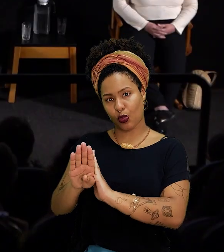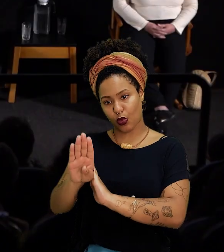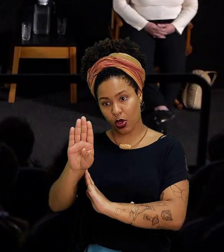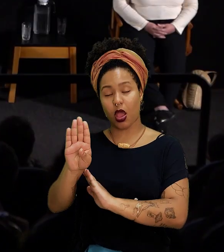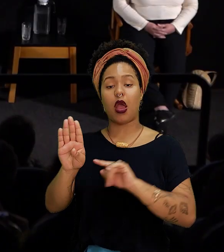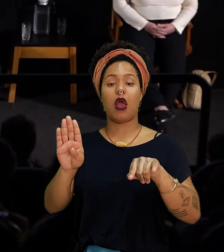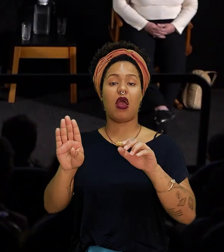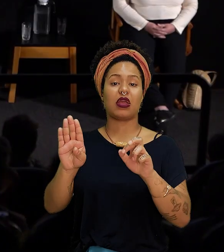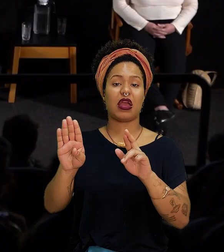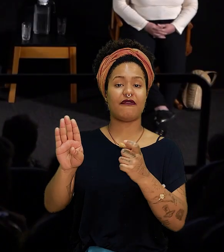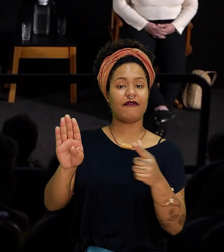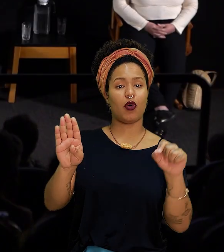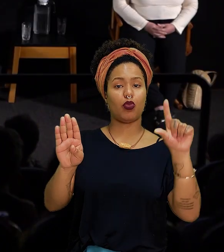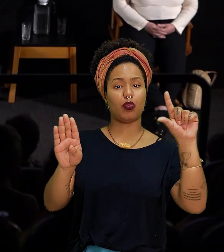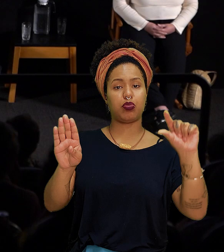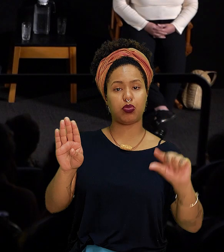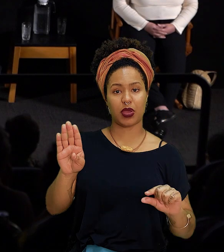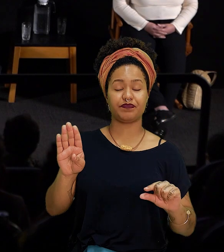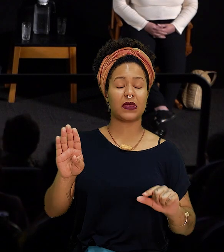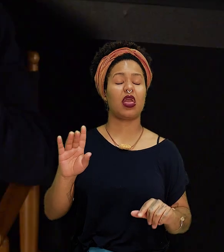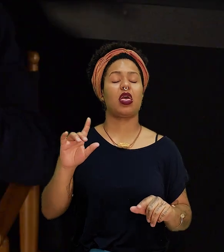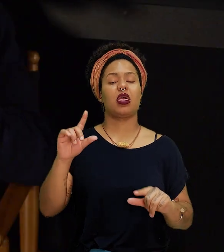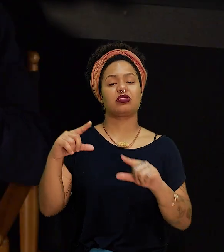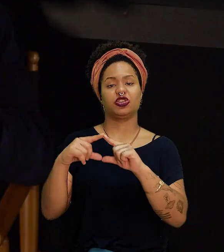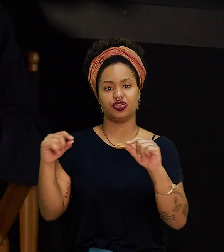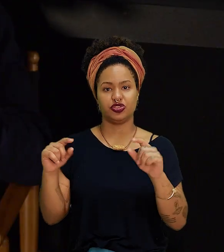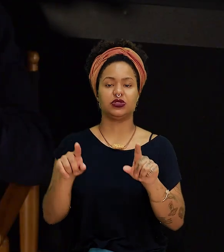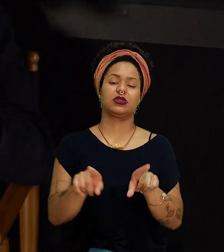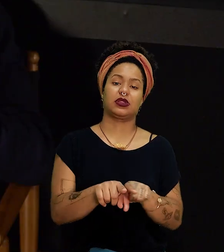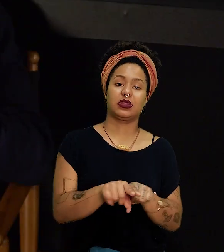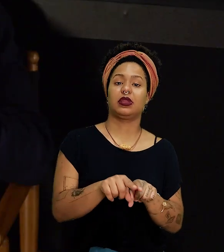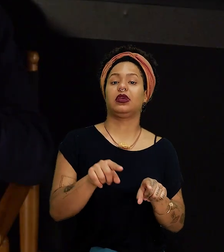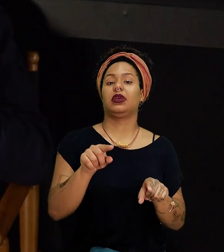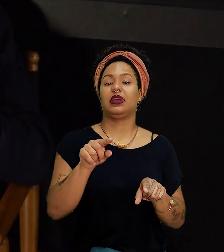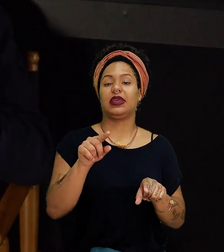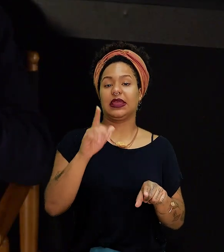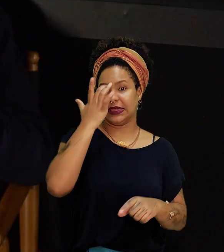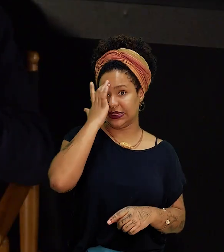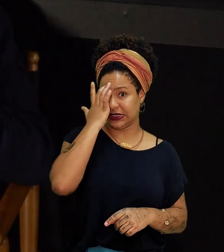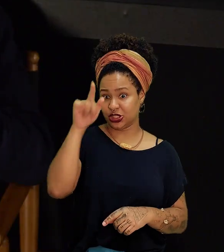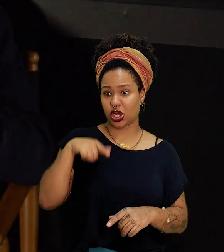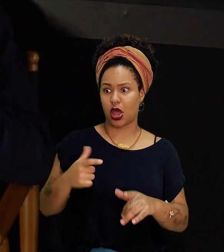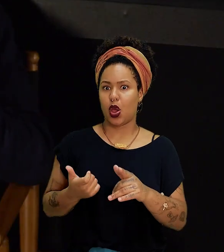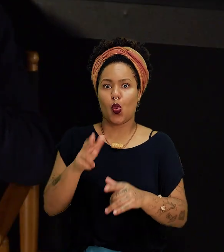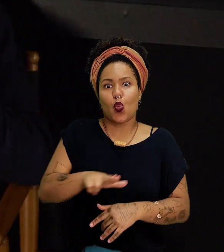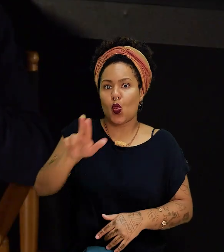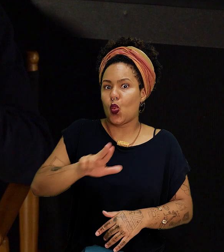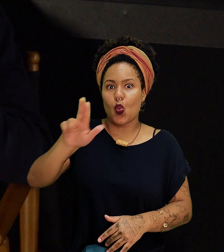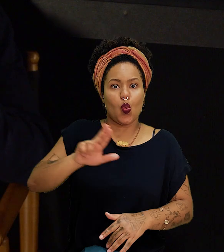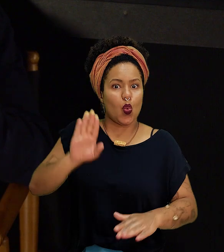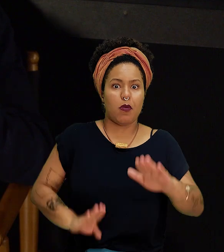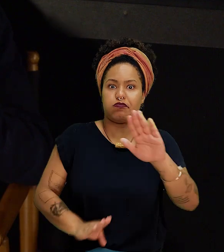de carvão cai. E na China e na Índia, esse consumo explodiu, ao ponto que